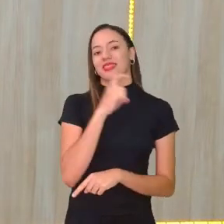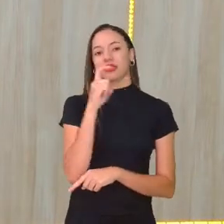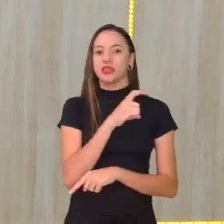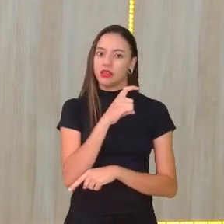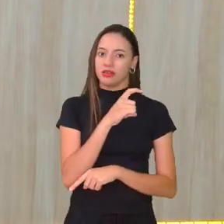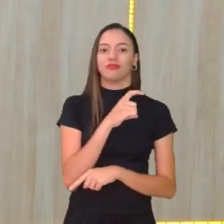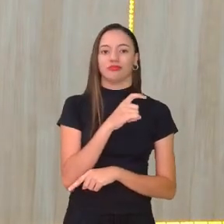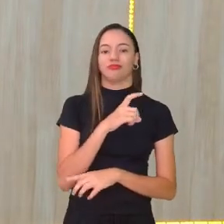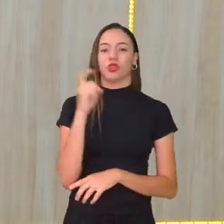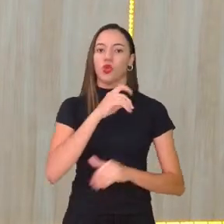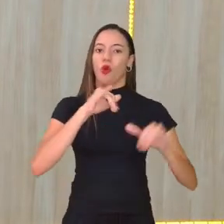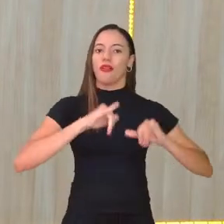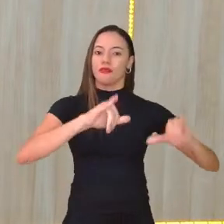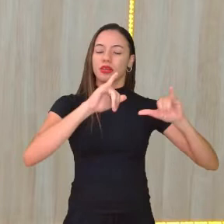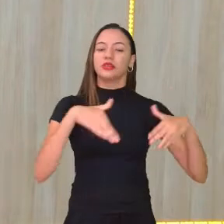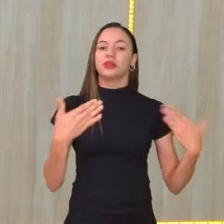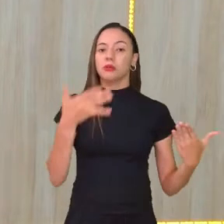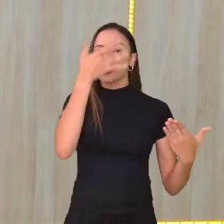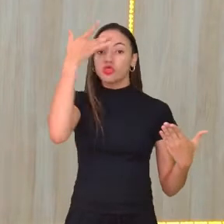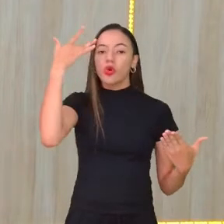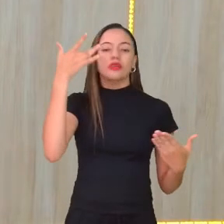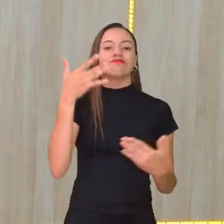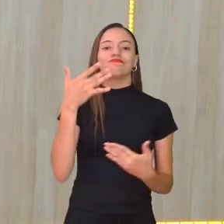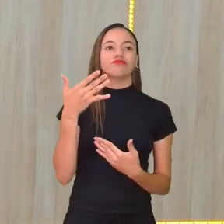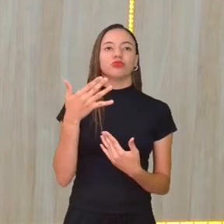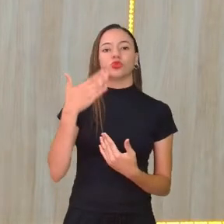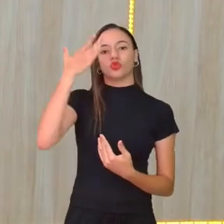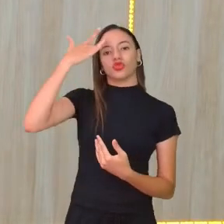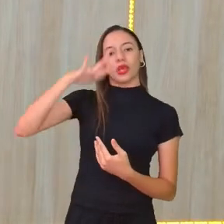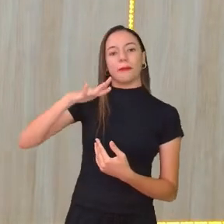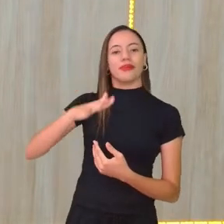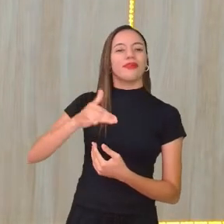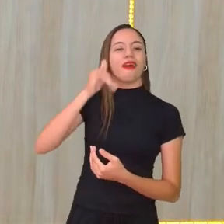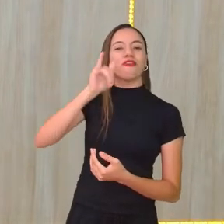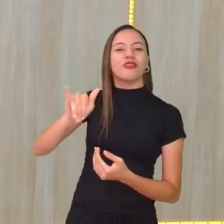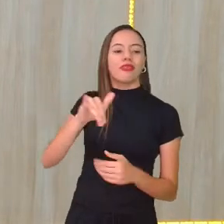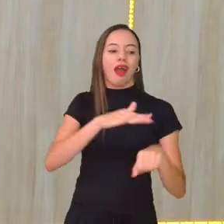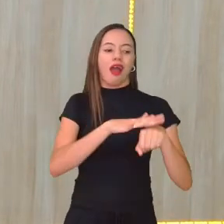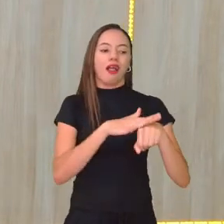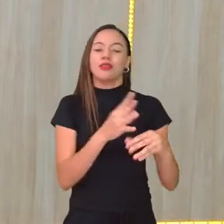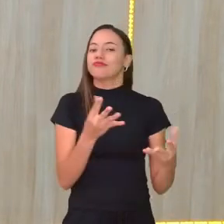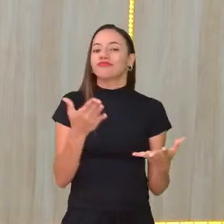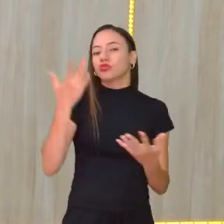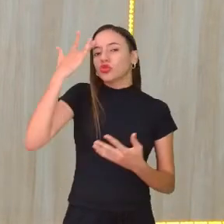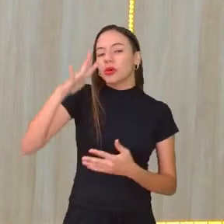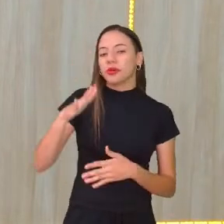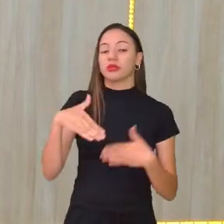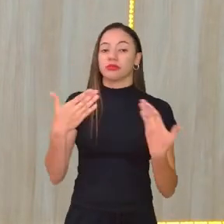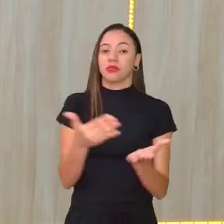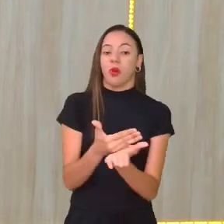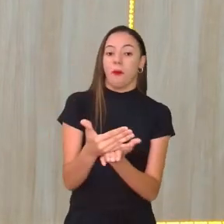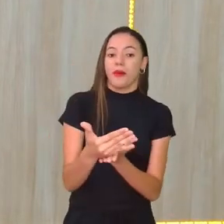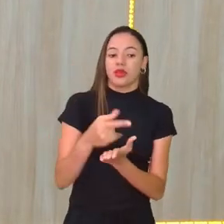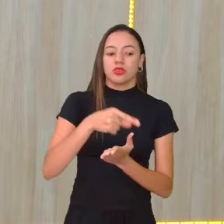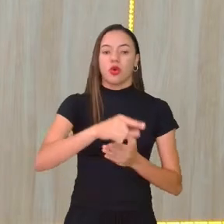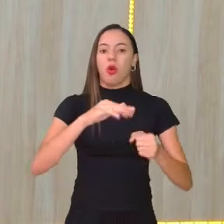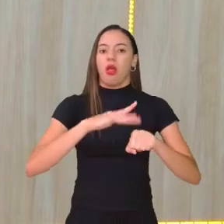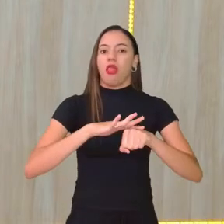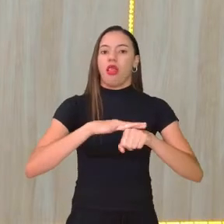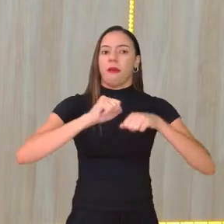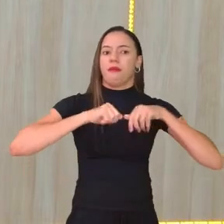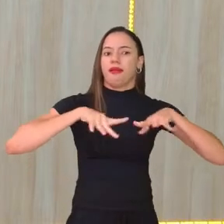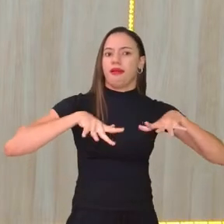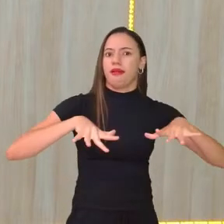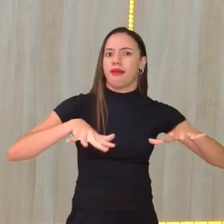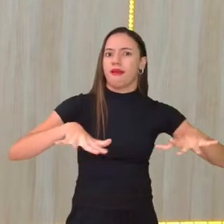as pessoas não sabiam como se prevenir. E aí, quando começou a pandemia e que se começou e se espalhou